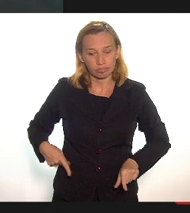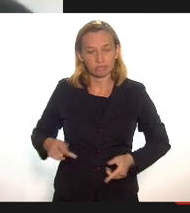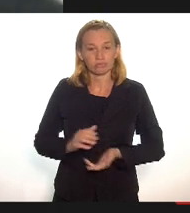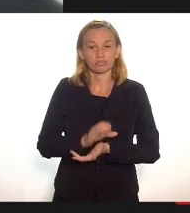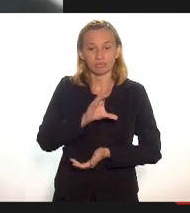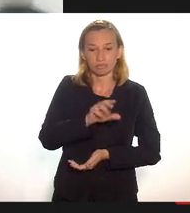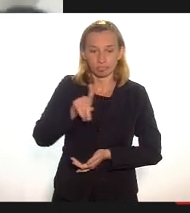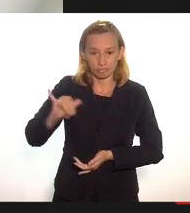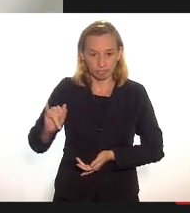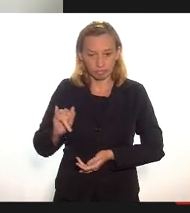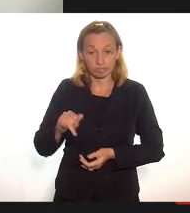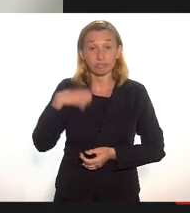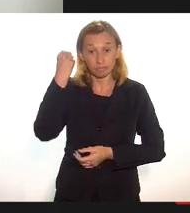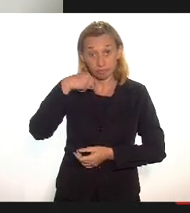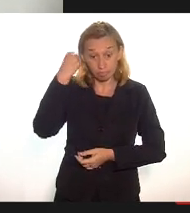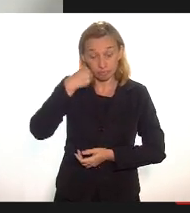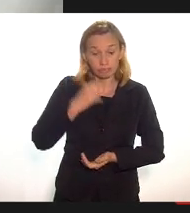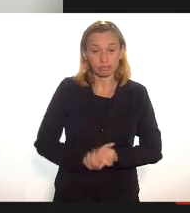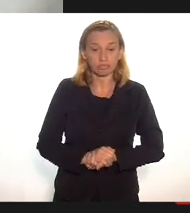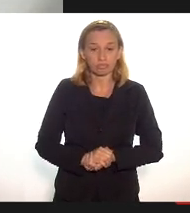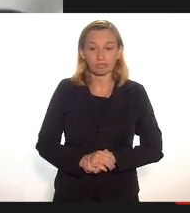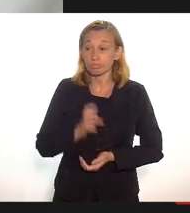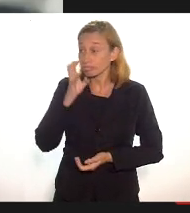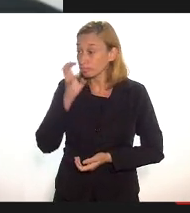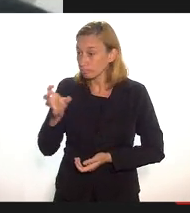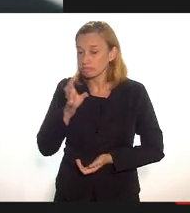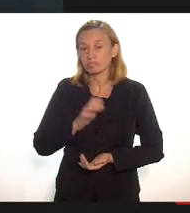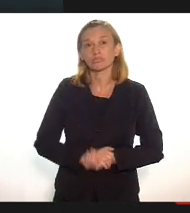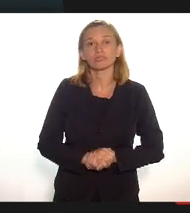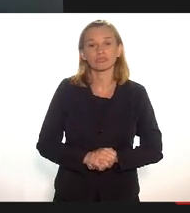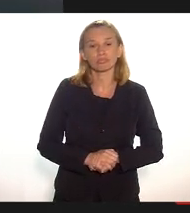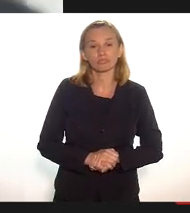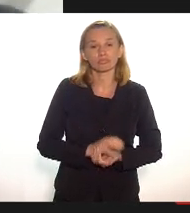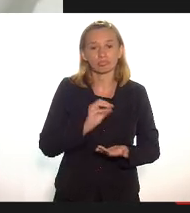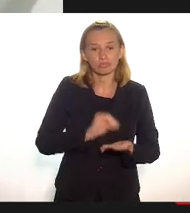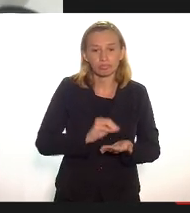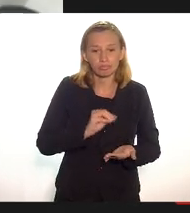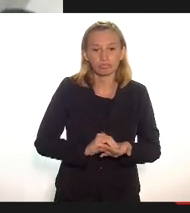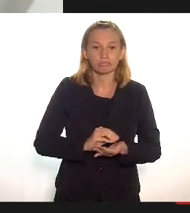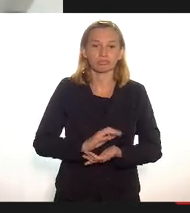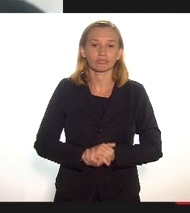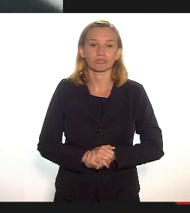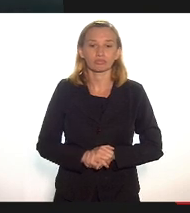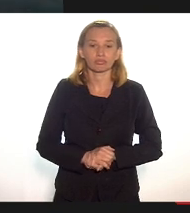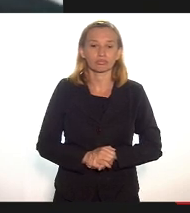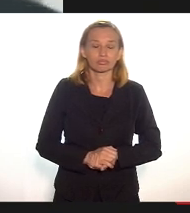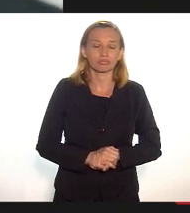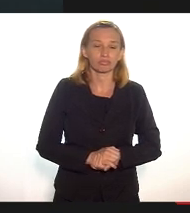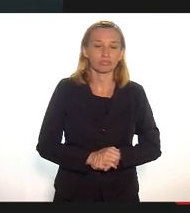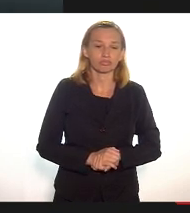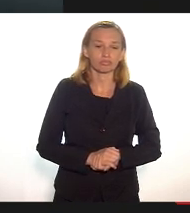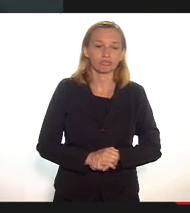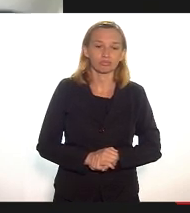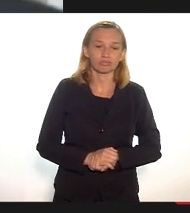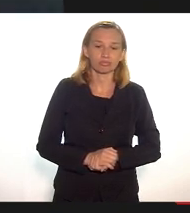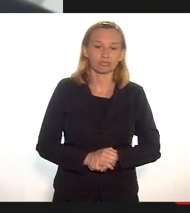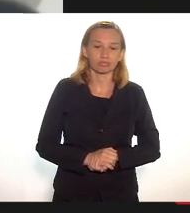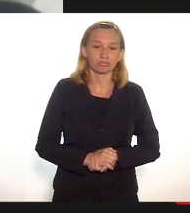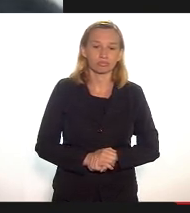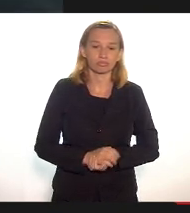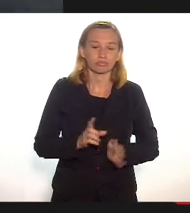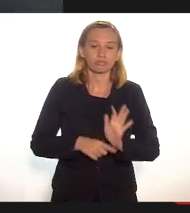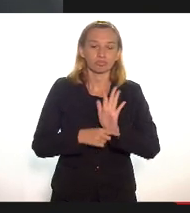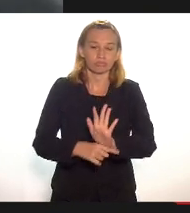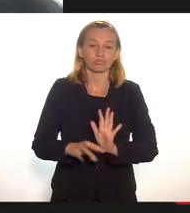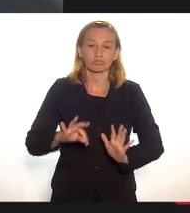da CPI do Senado, denunciando o descaso com o que, tudo o que houve aqui no